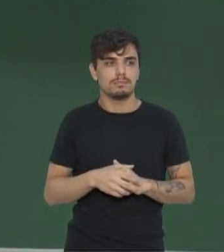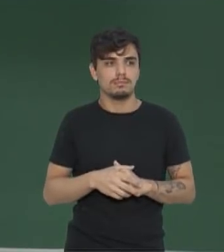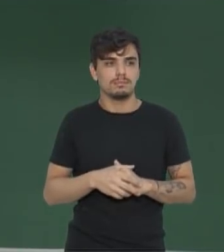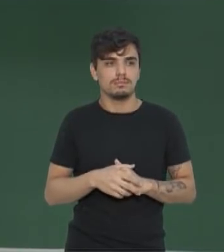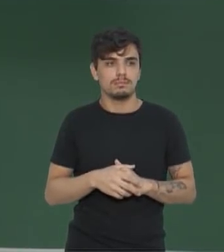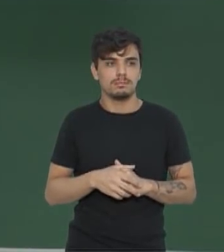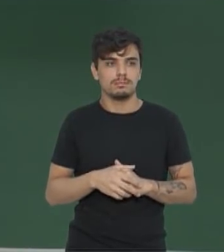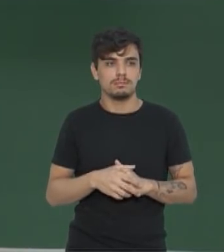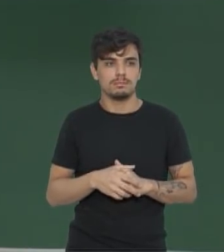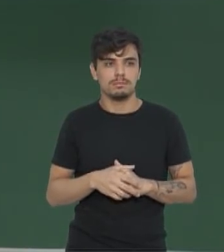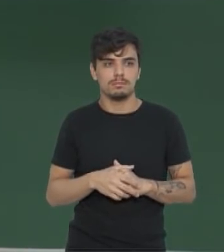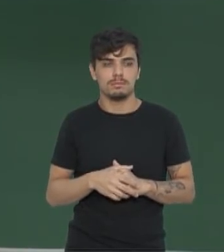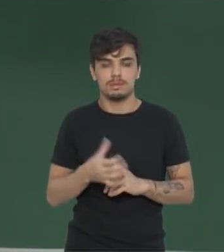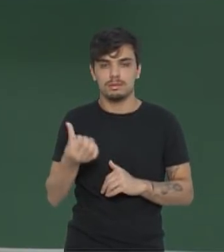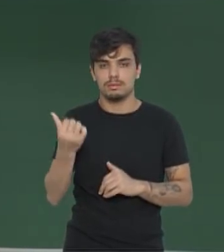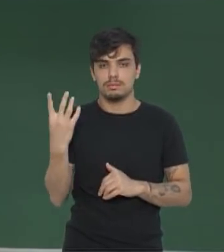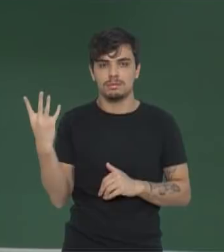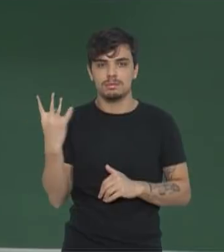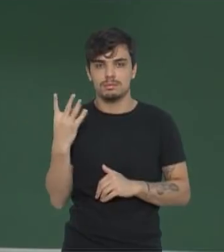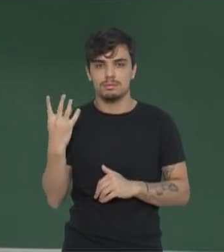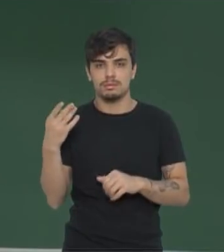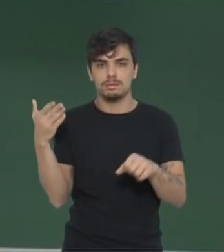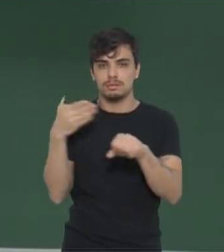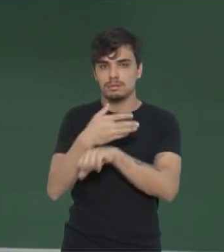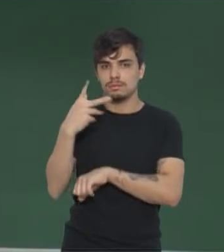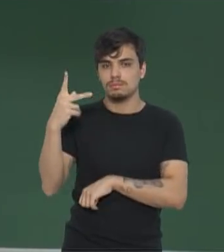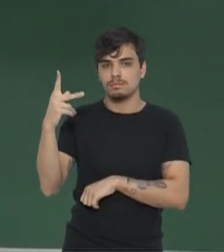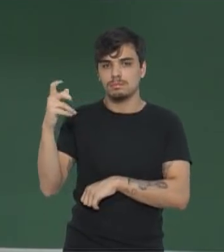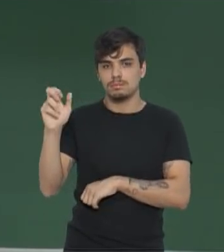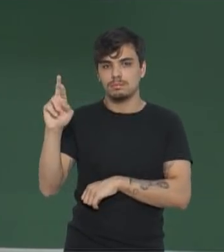Em 644, eles dominaram a região da Pérsia.